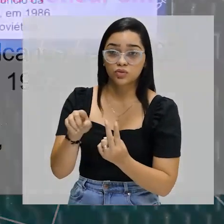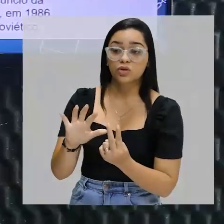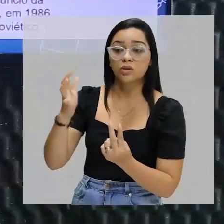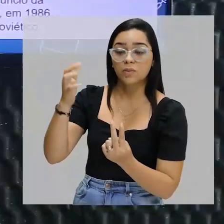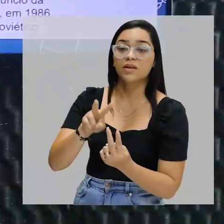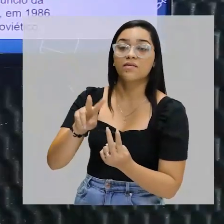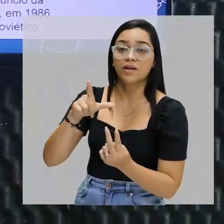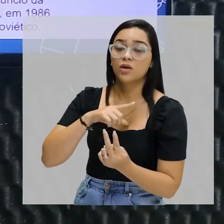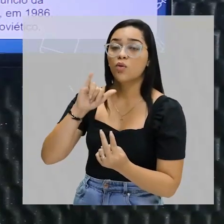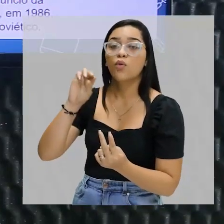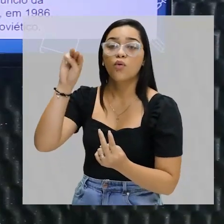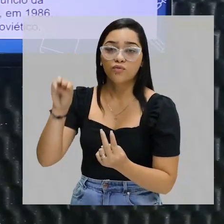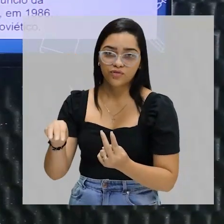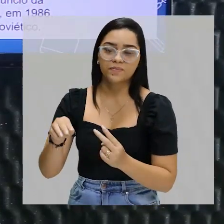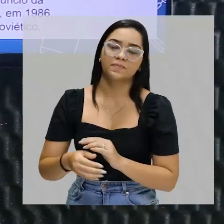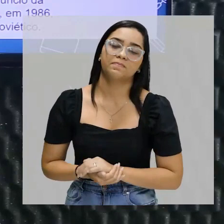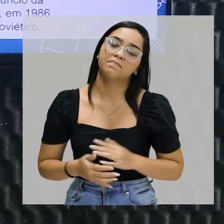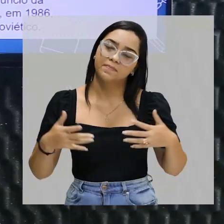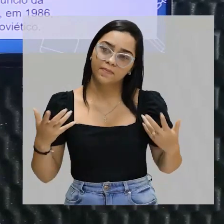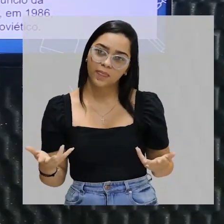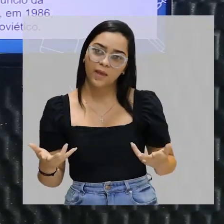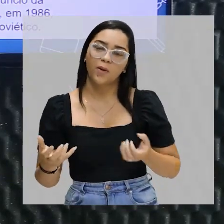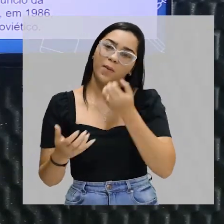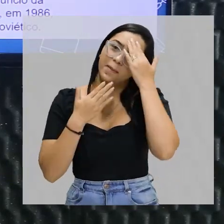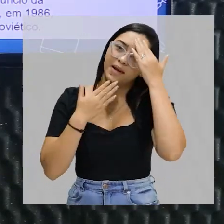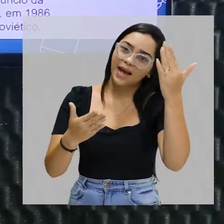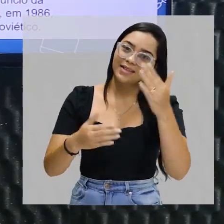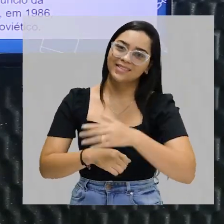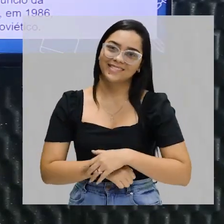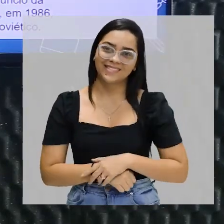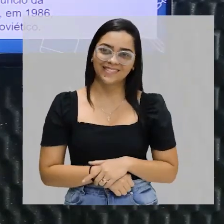eventos que vão considerar o final da Guerra Fria Então galera valeu